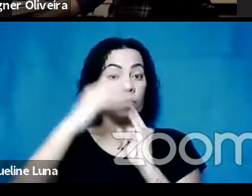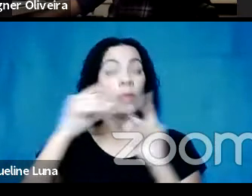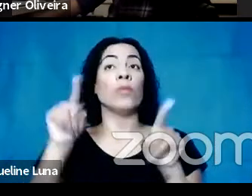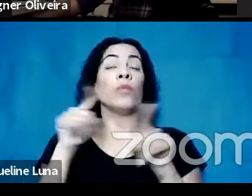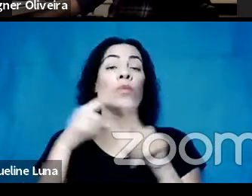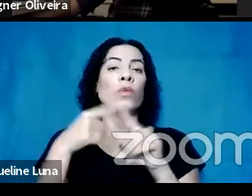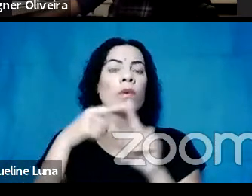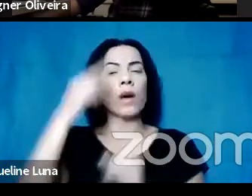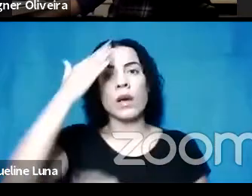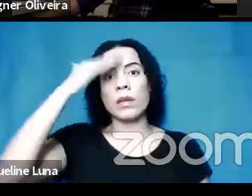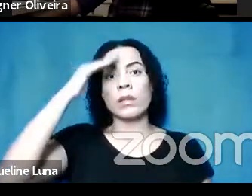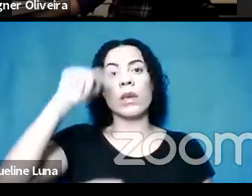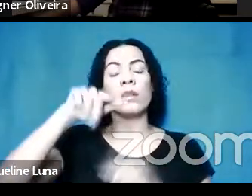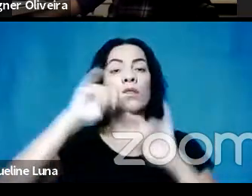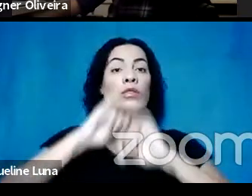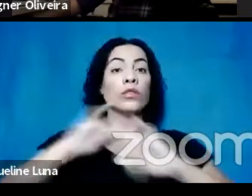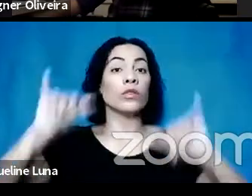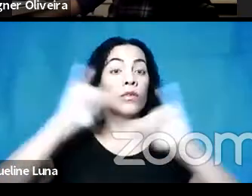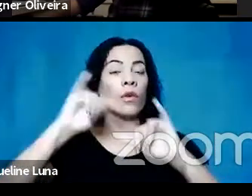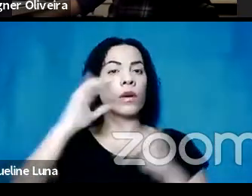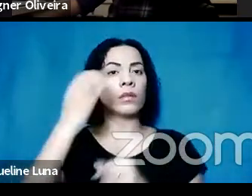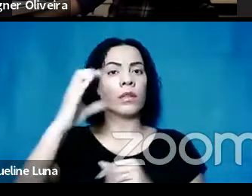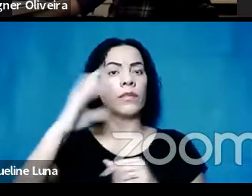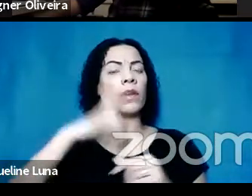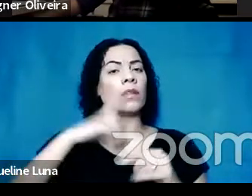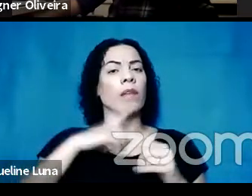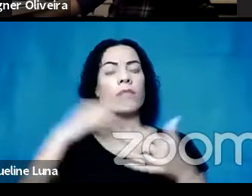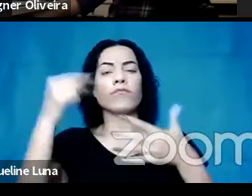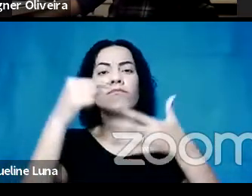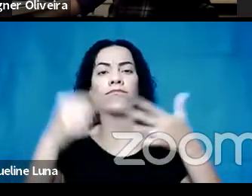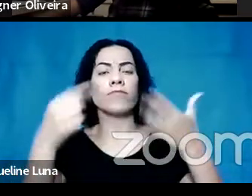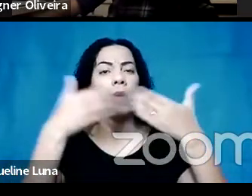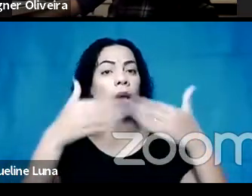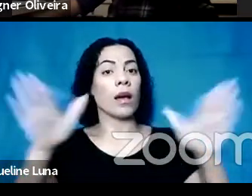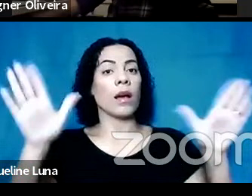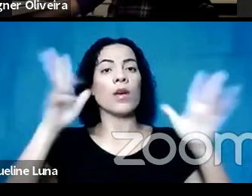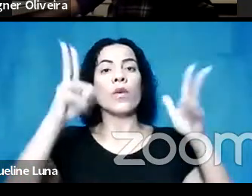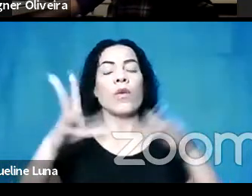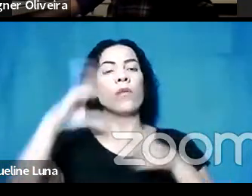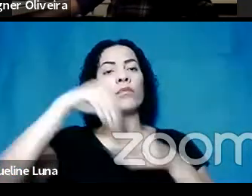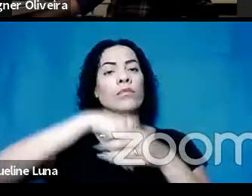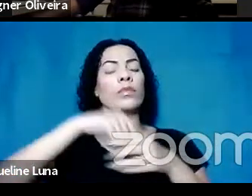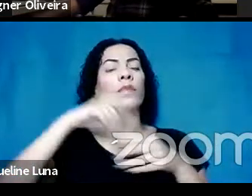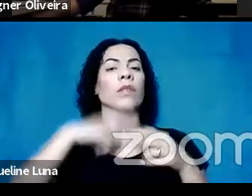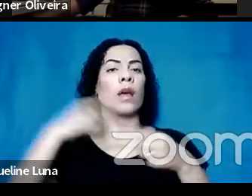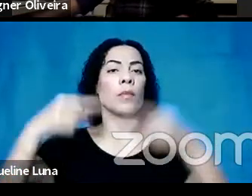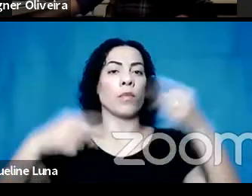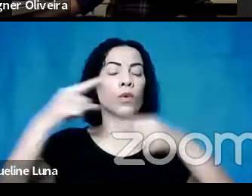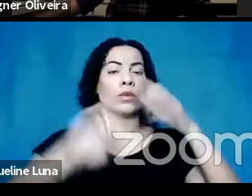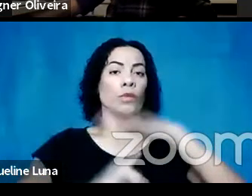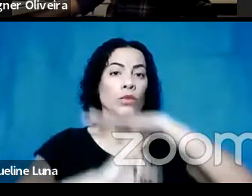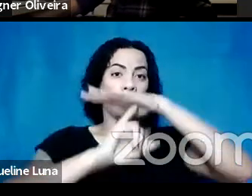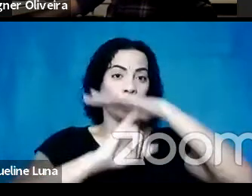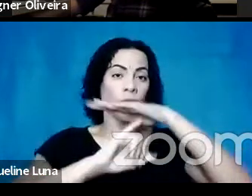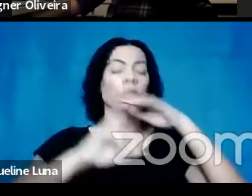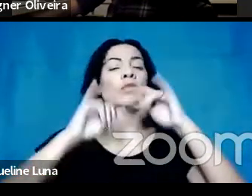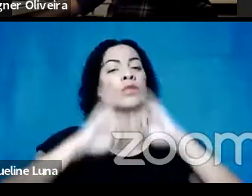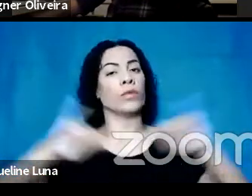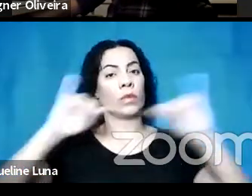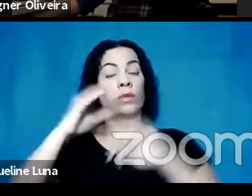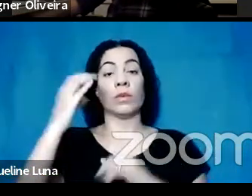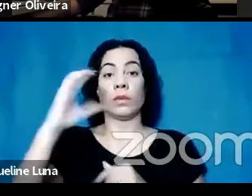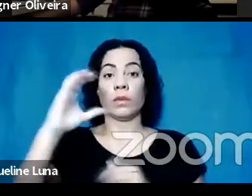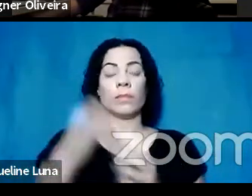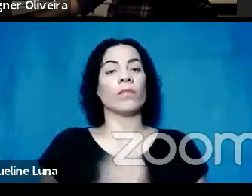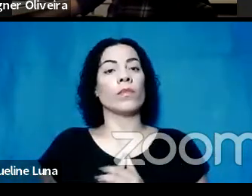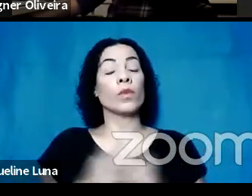a divulgação científica numa concepção bastante ampla, como consta na nossa política institucional de divulgação científica.